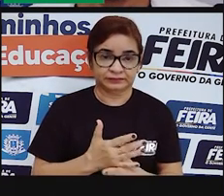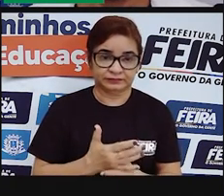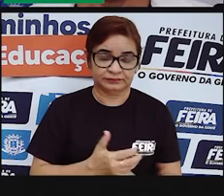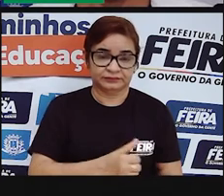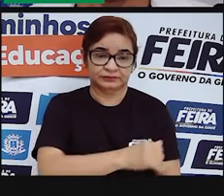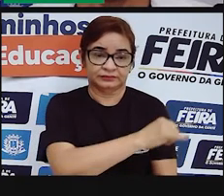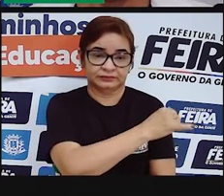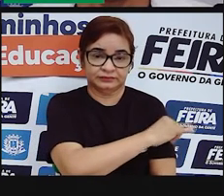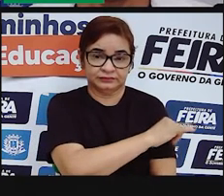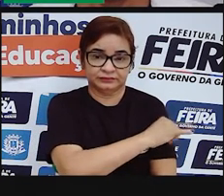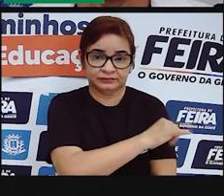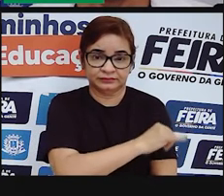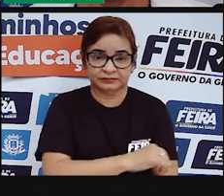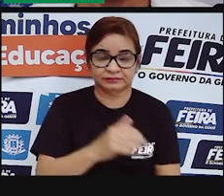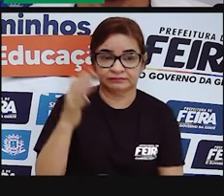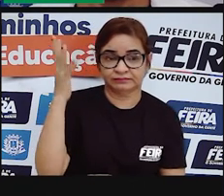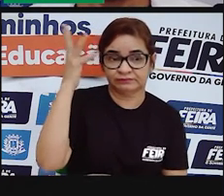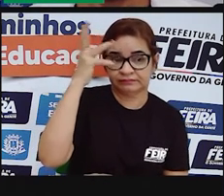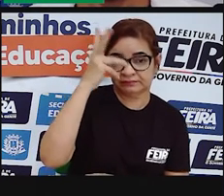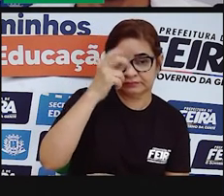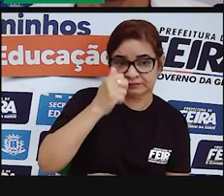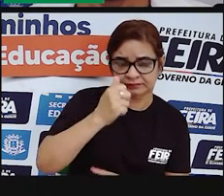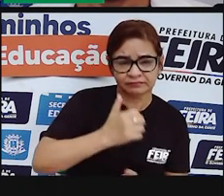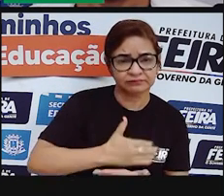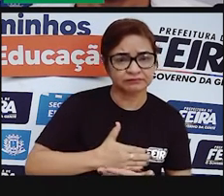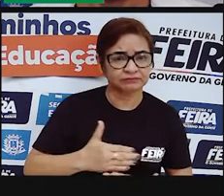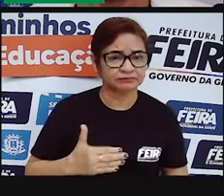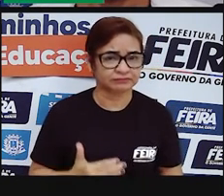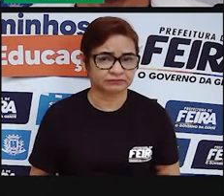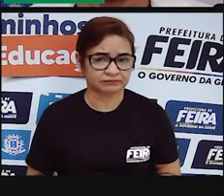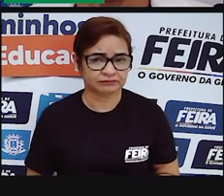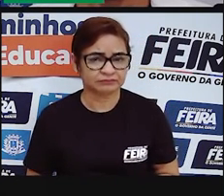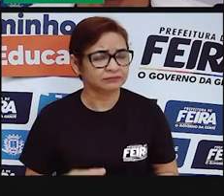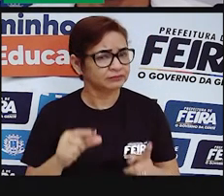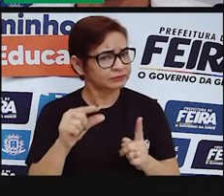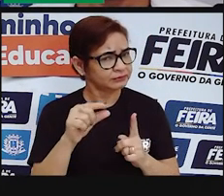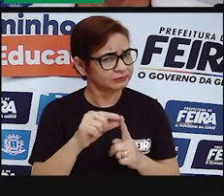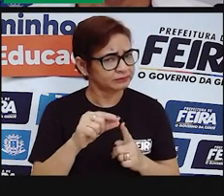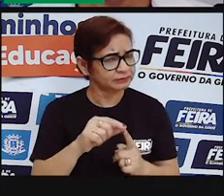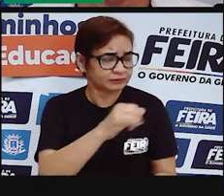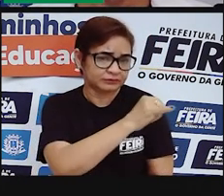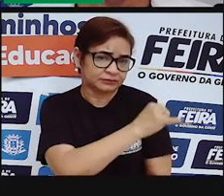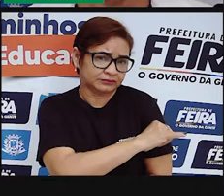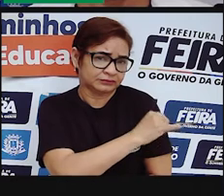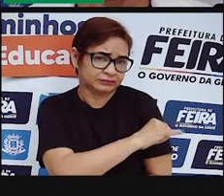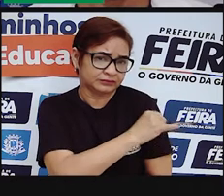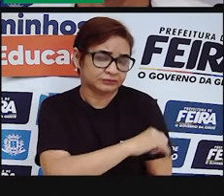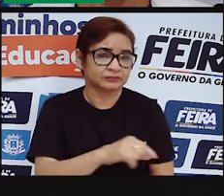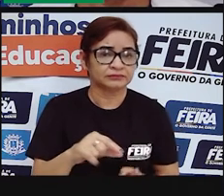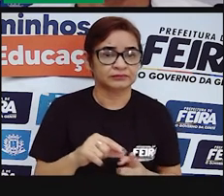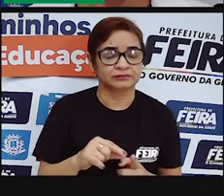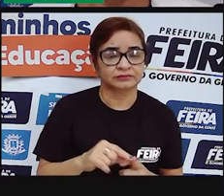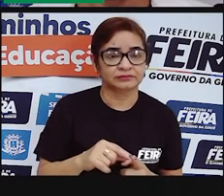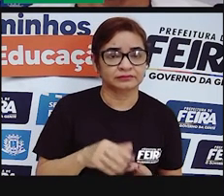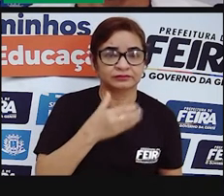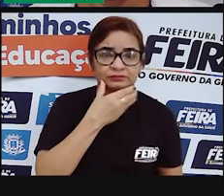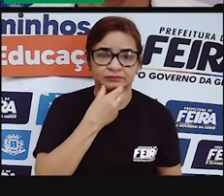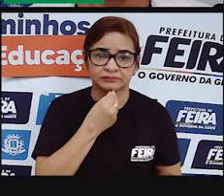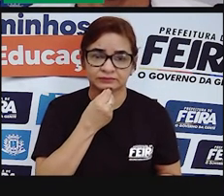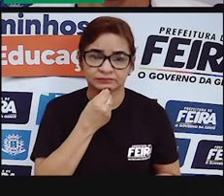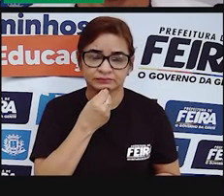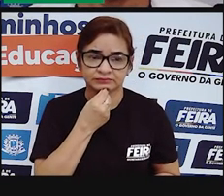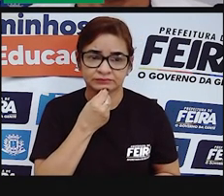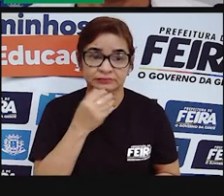de Janeiro continua linda. Mas Rio de Janeiro não é uma palavra masculina, por que linda parece